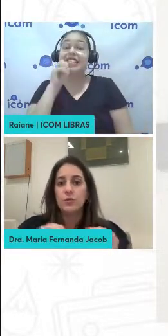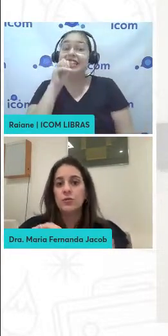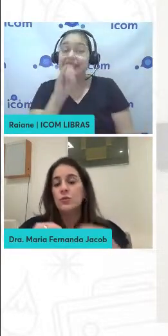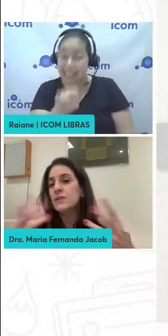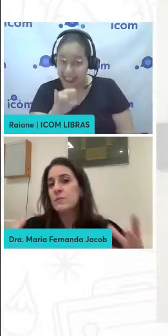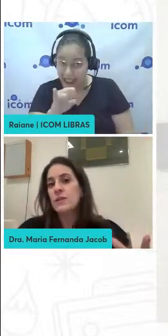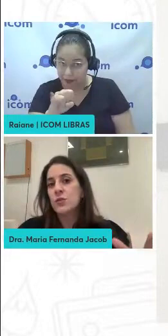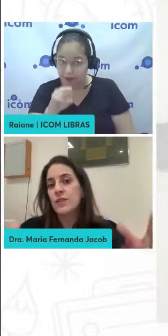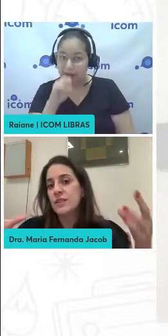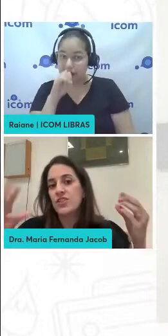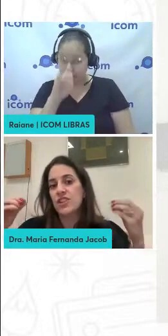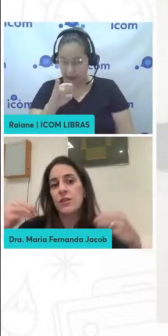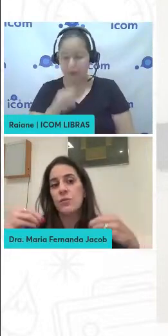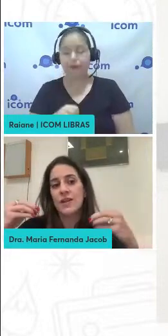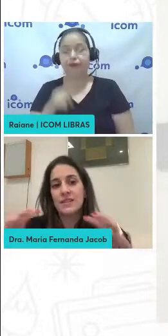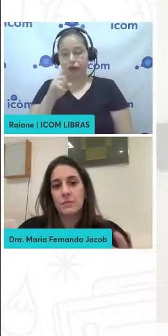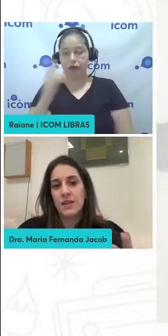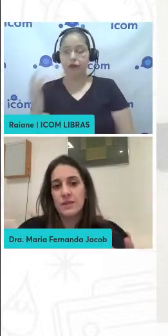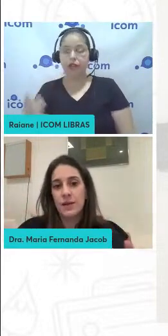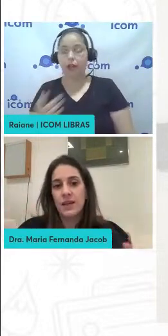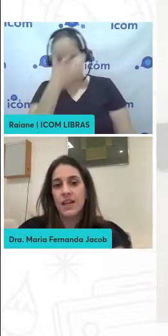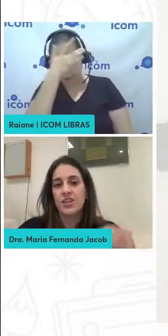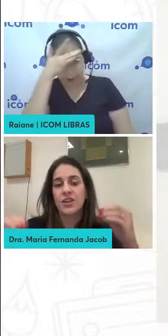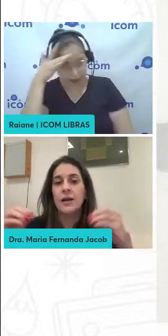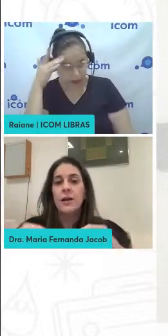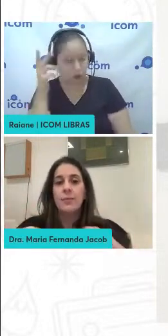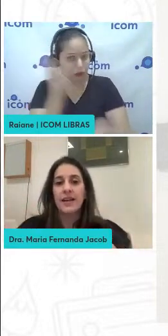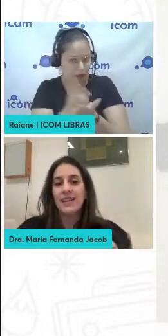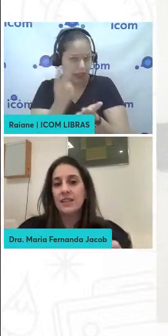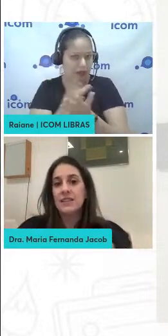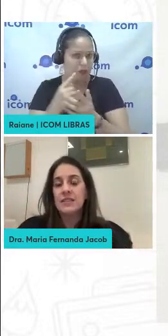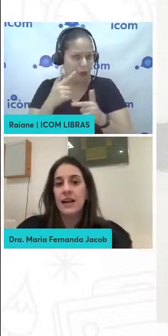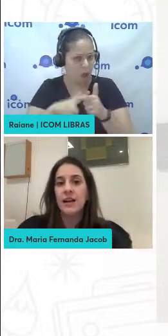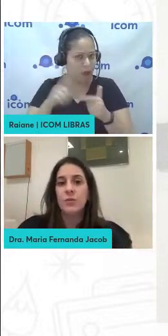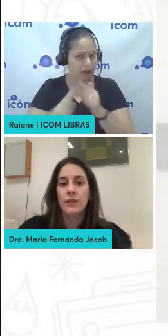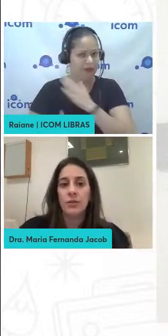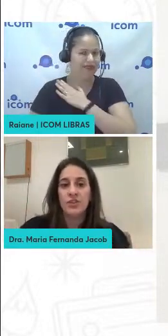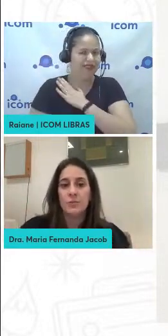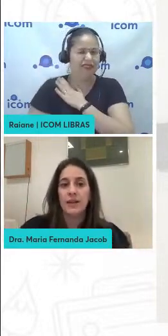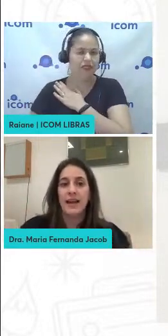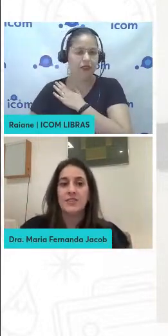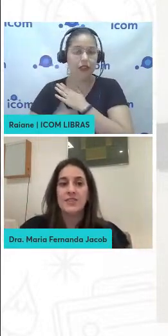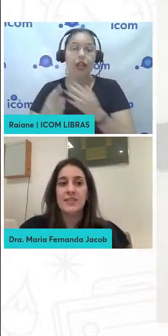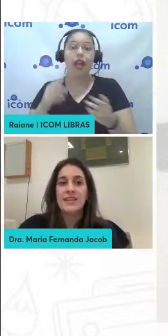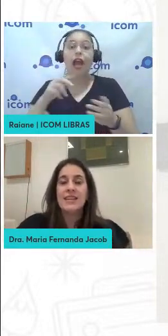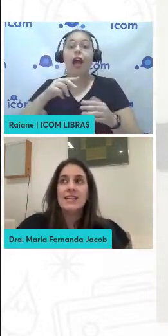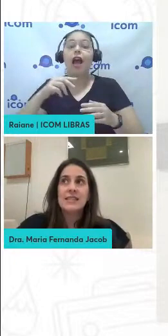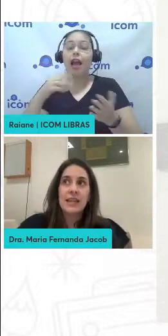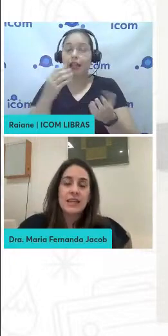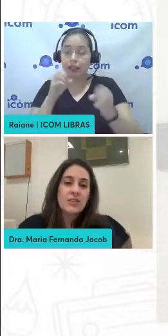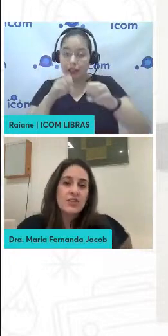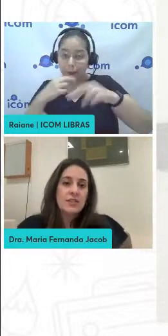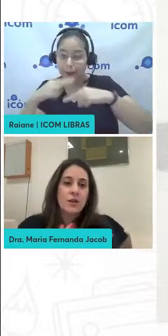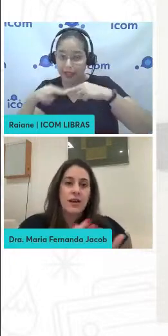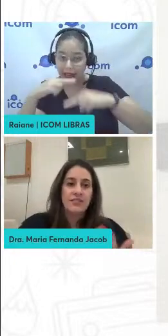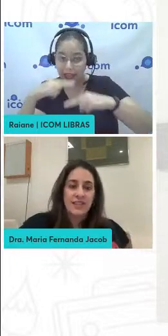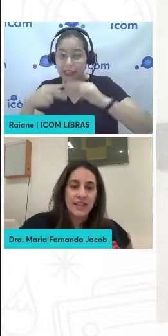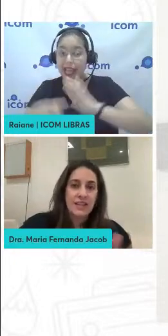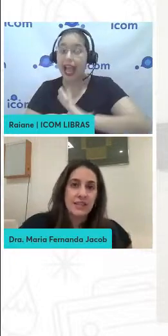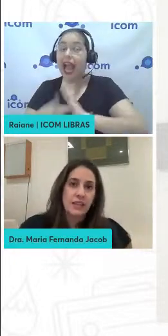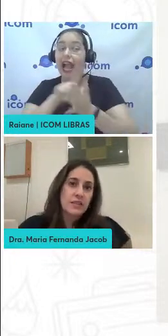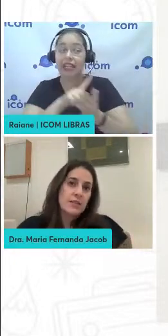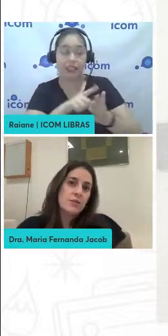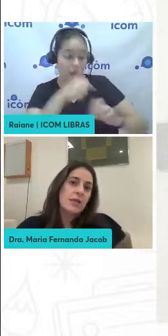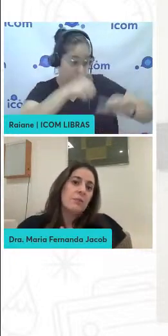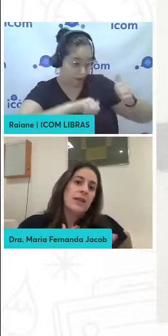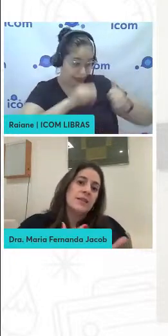pessoa, ou duas pessoas que chegam com esta mesma queixa, para realizar uma aula de Pilates, sem antes eu